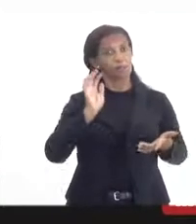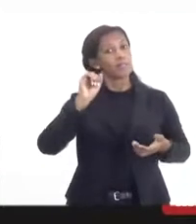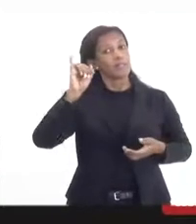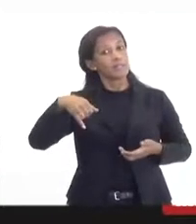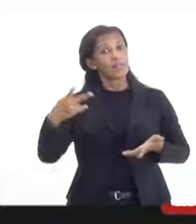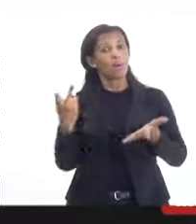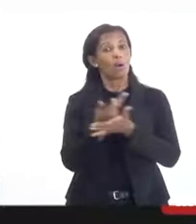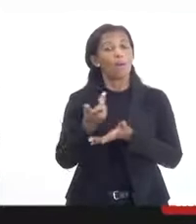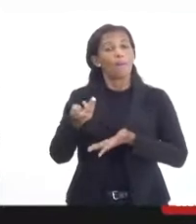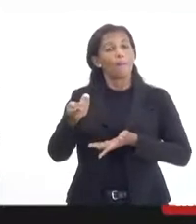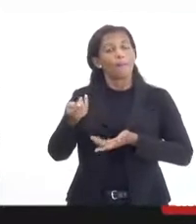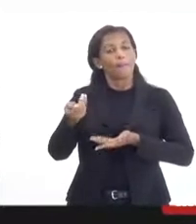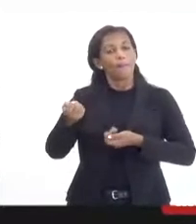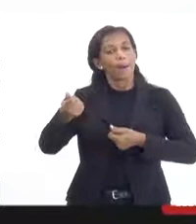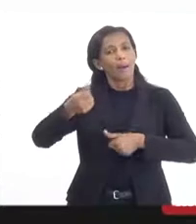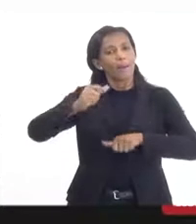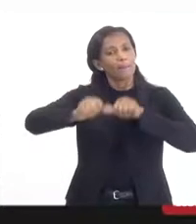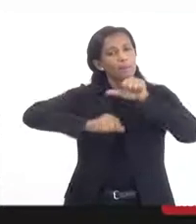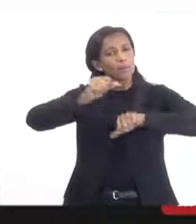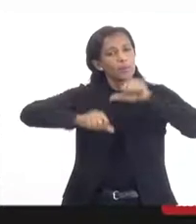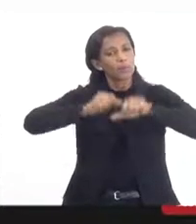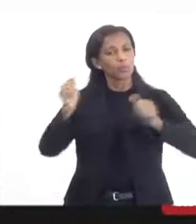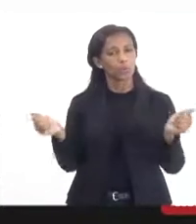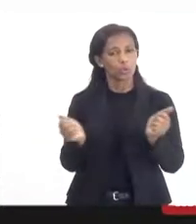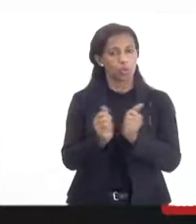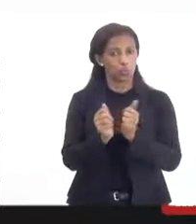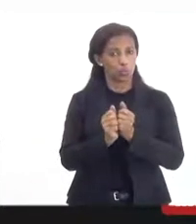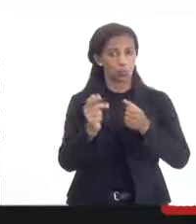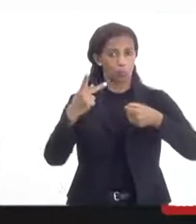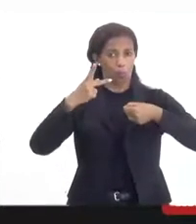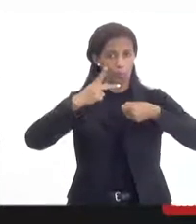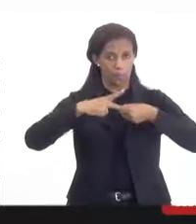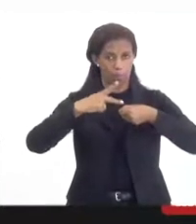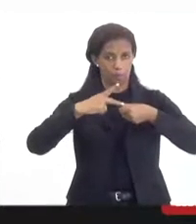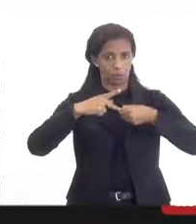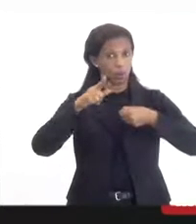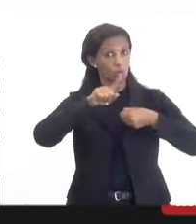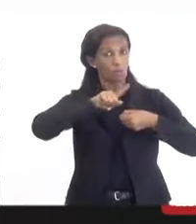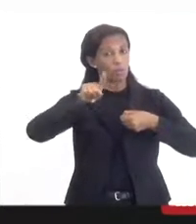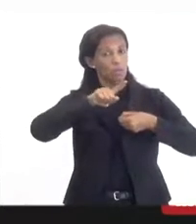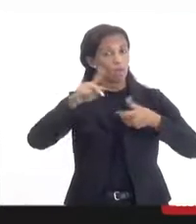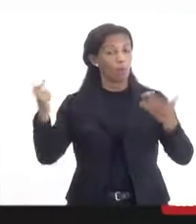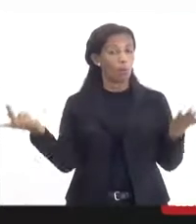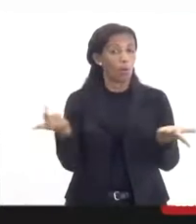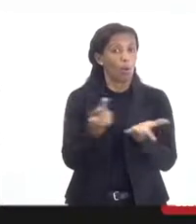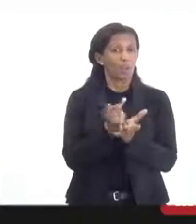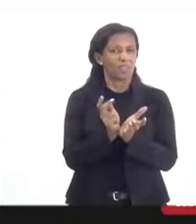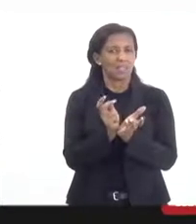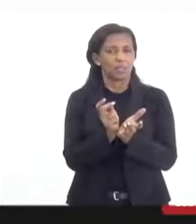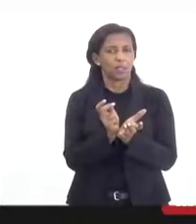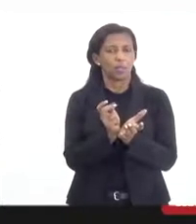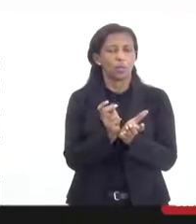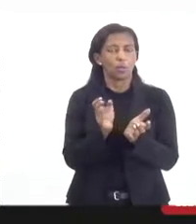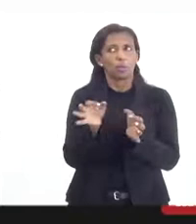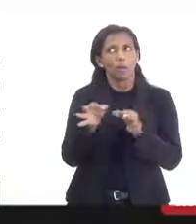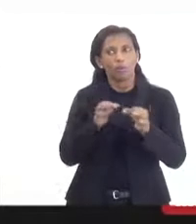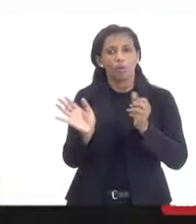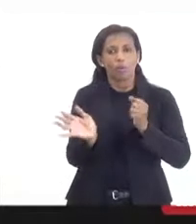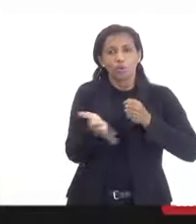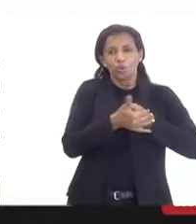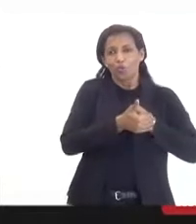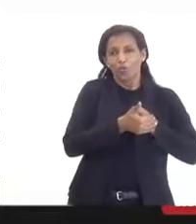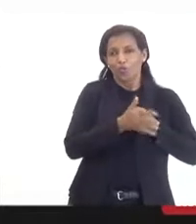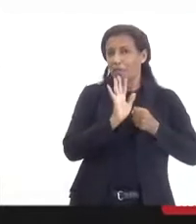de produtos ao petróleo, essa mistura ela não ocorreu com o intuito de omitir, ela ocorreu